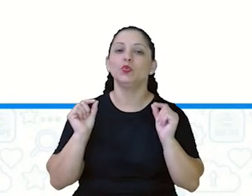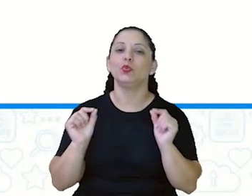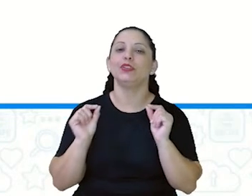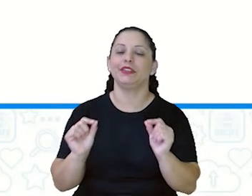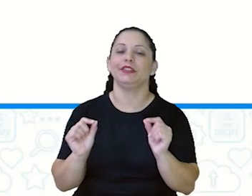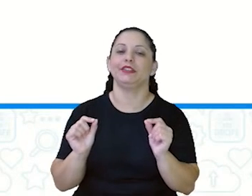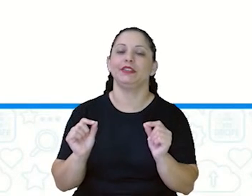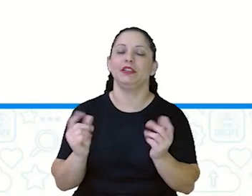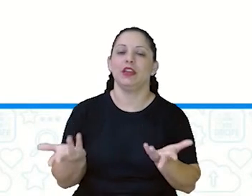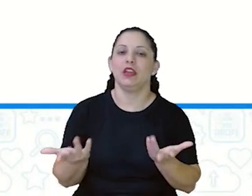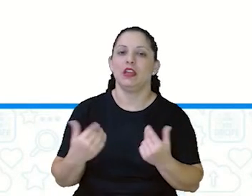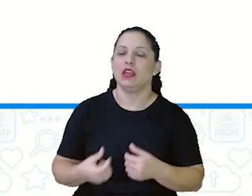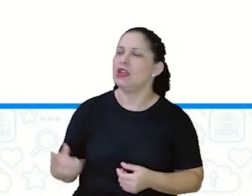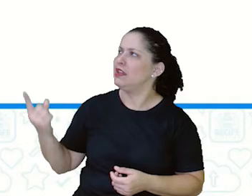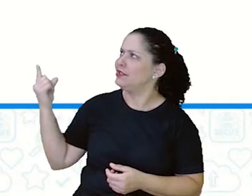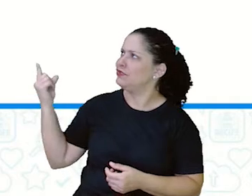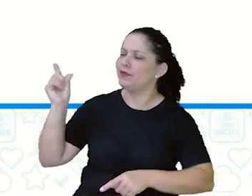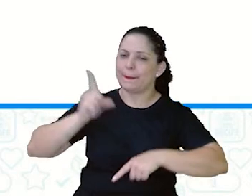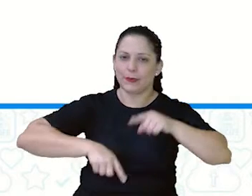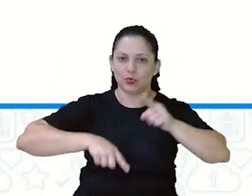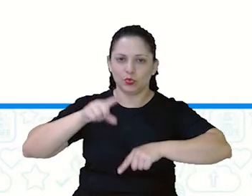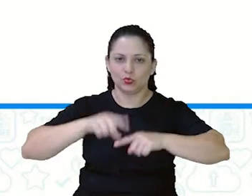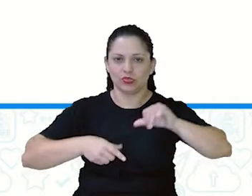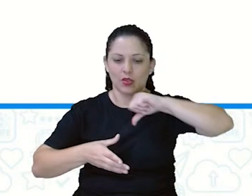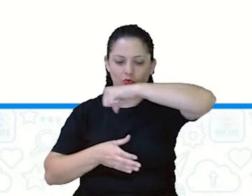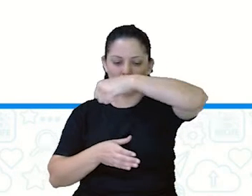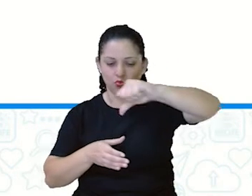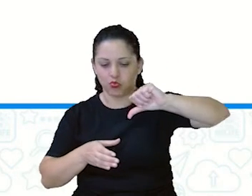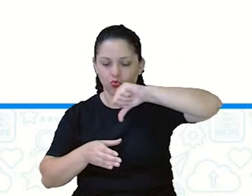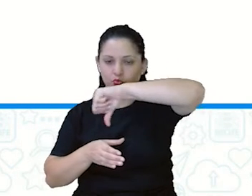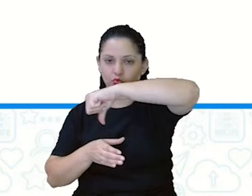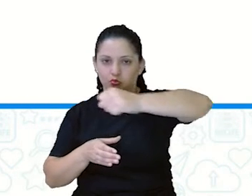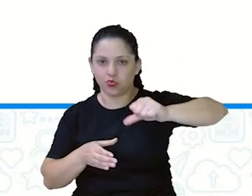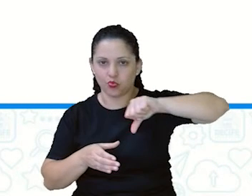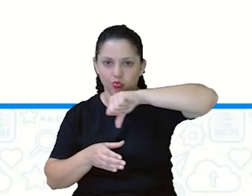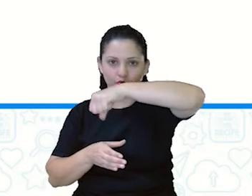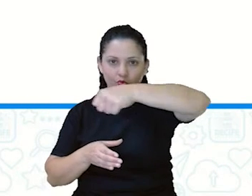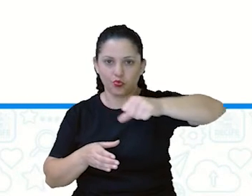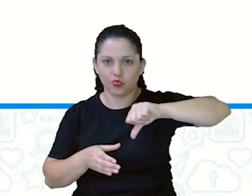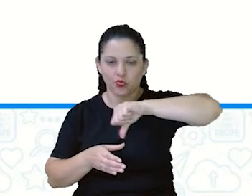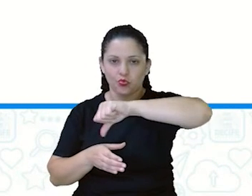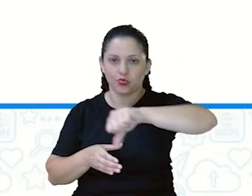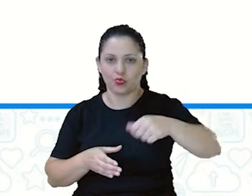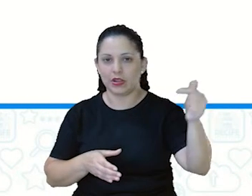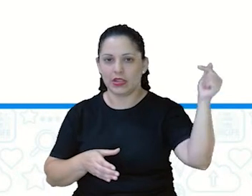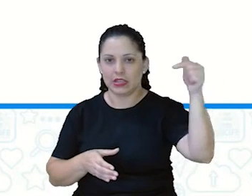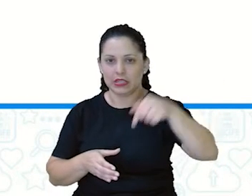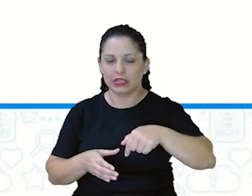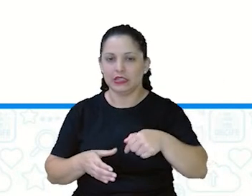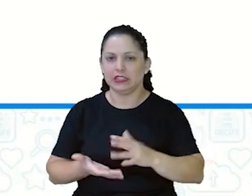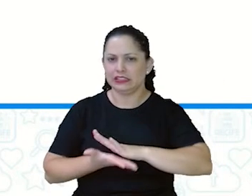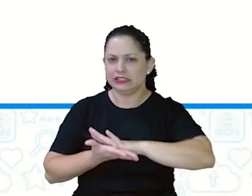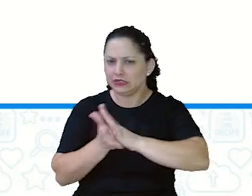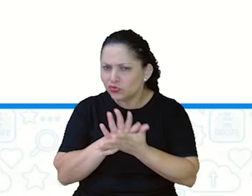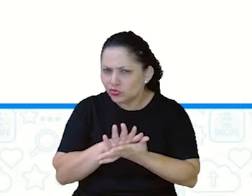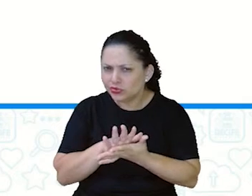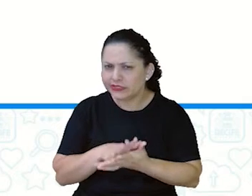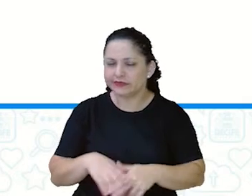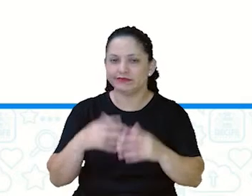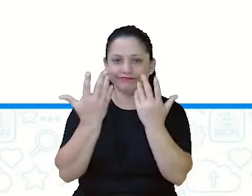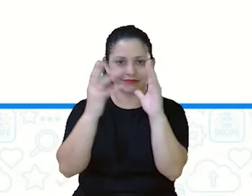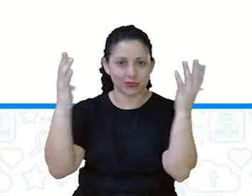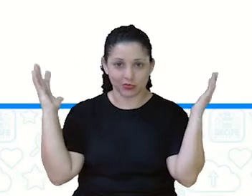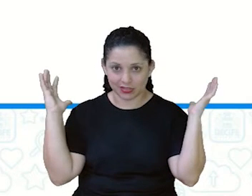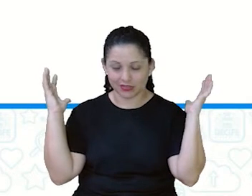os detergentes biodegradáveis não causam grande impacto ambiental.